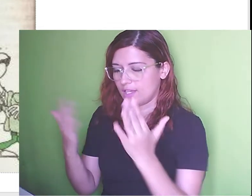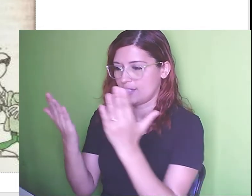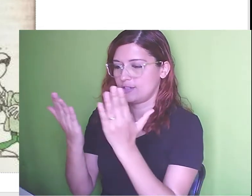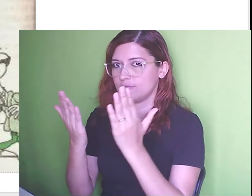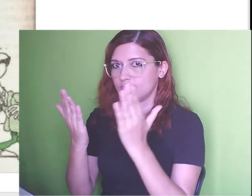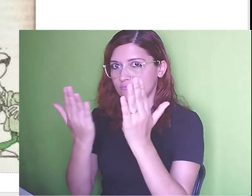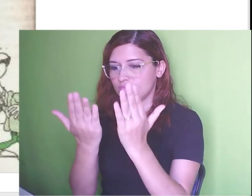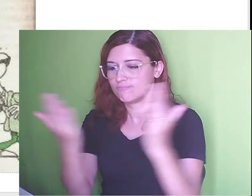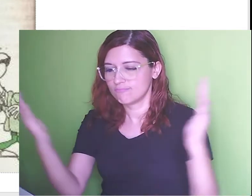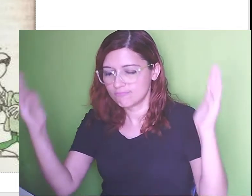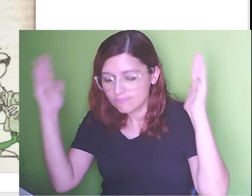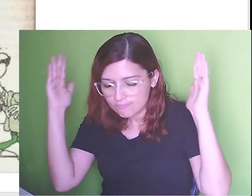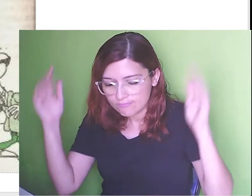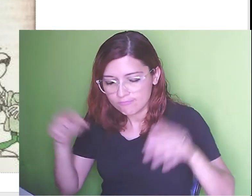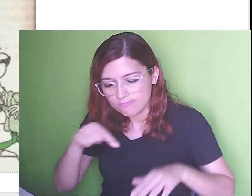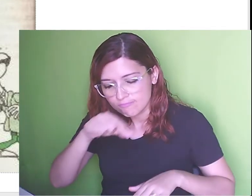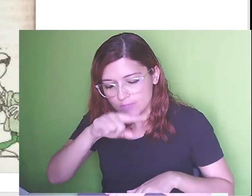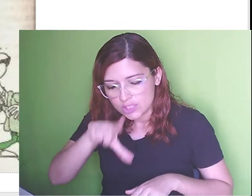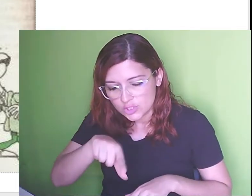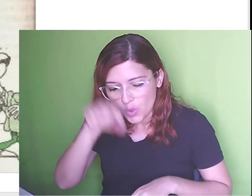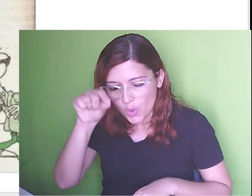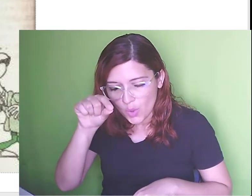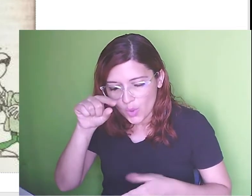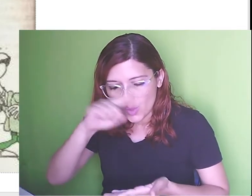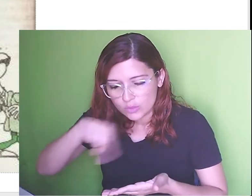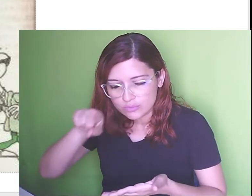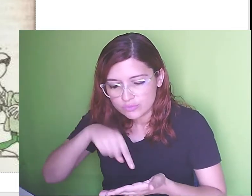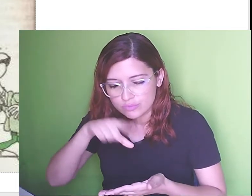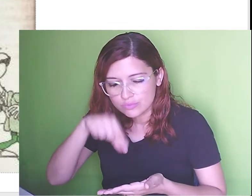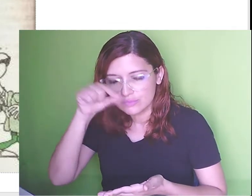É que o voto não era secreto.